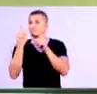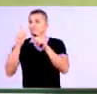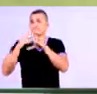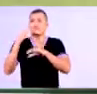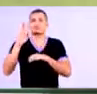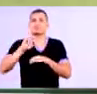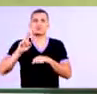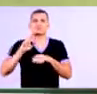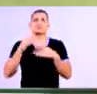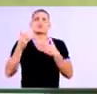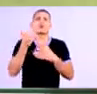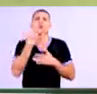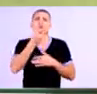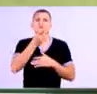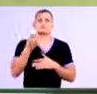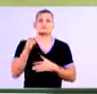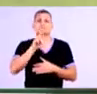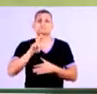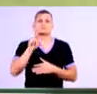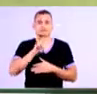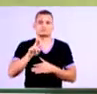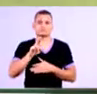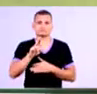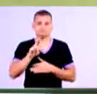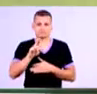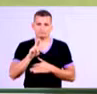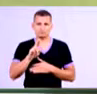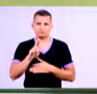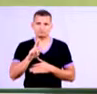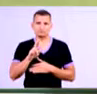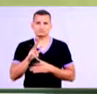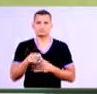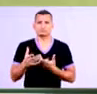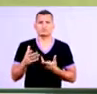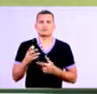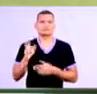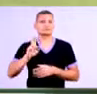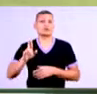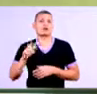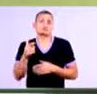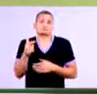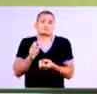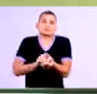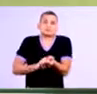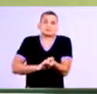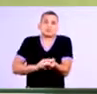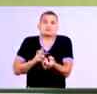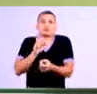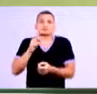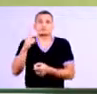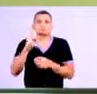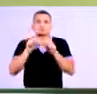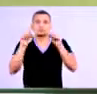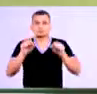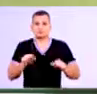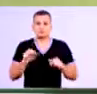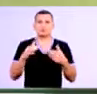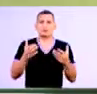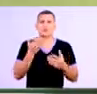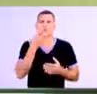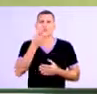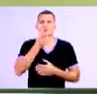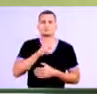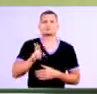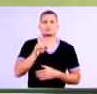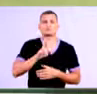que cores você vai utilizar para que o usuário não fique estressado no uso do teu sistema, ou então que cores você vai